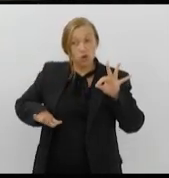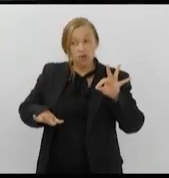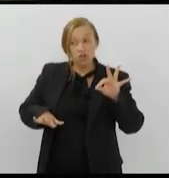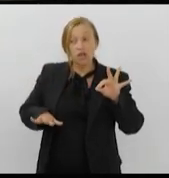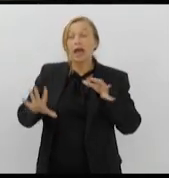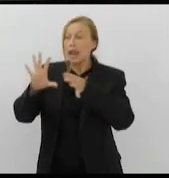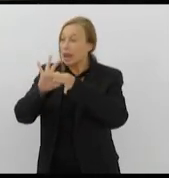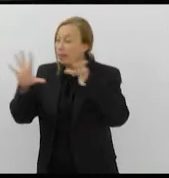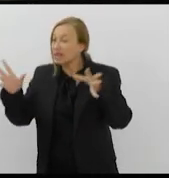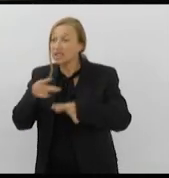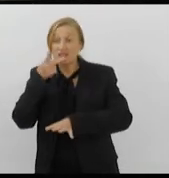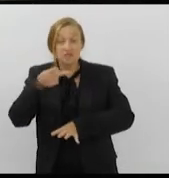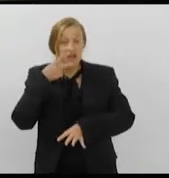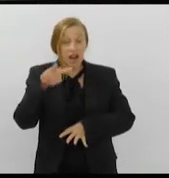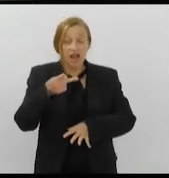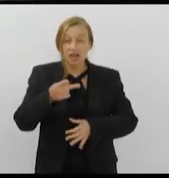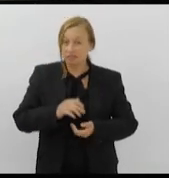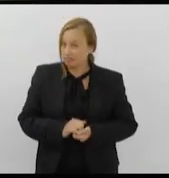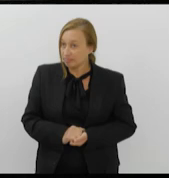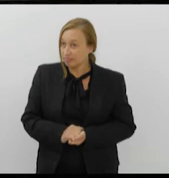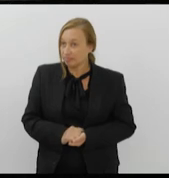falar livremente.